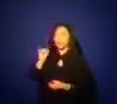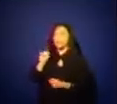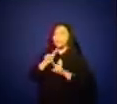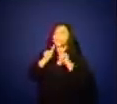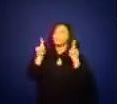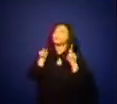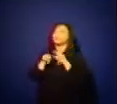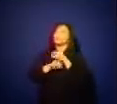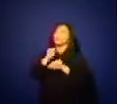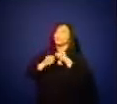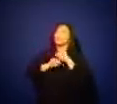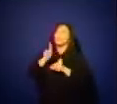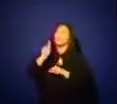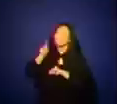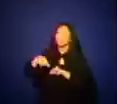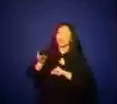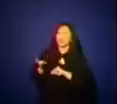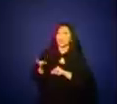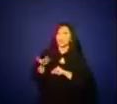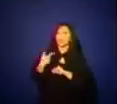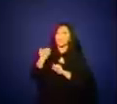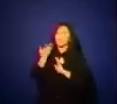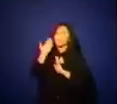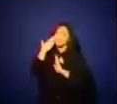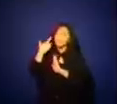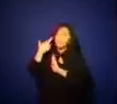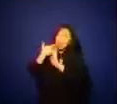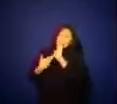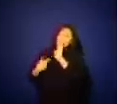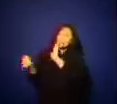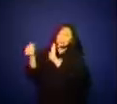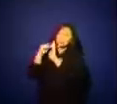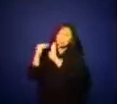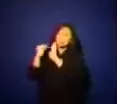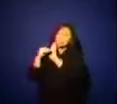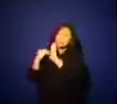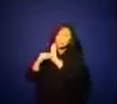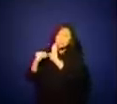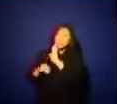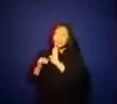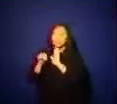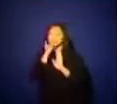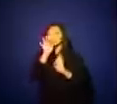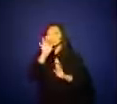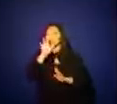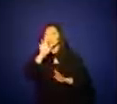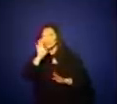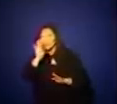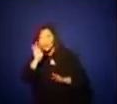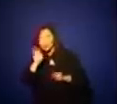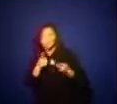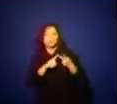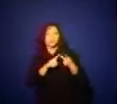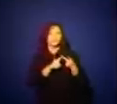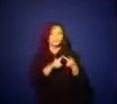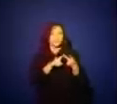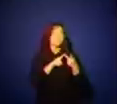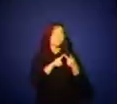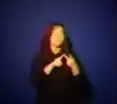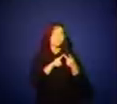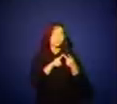que o que que as pessoas colocavam nos seus relatórios como choque de oferta Então tinha o frete que foi mencionado pelo André tinha